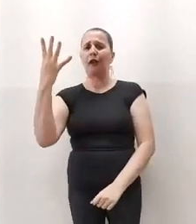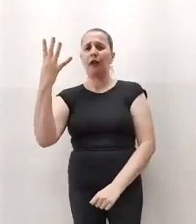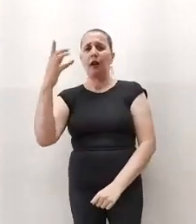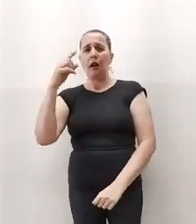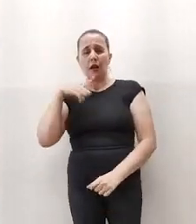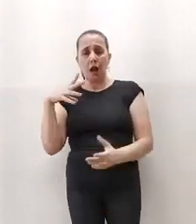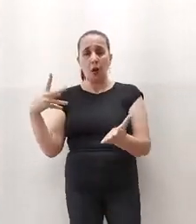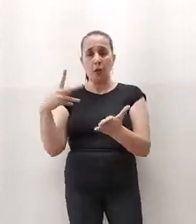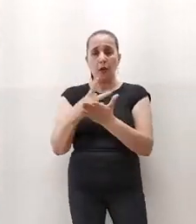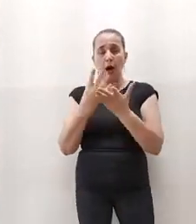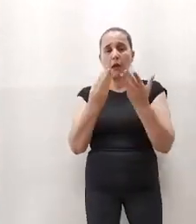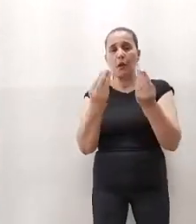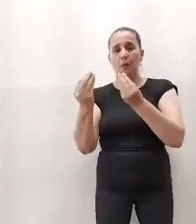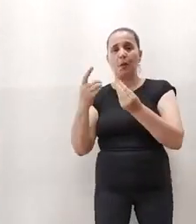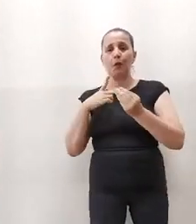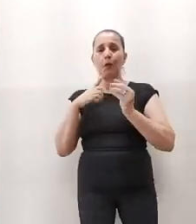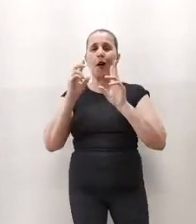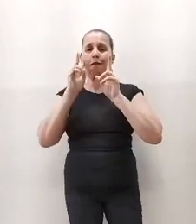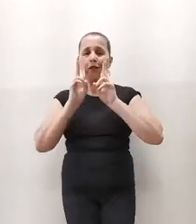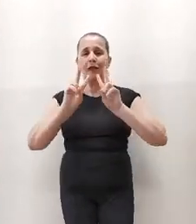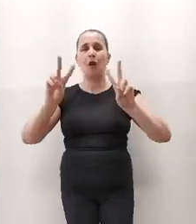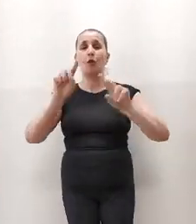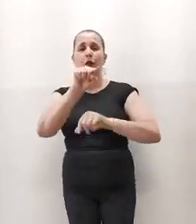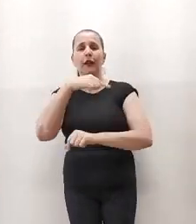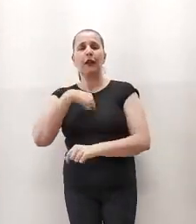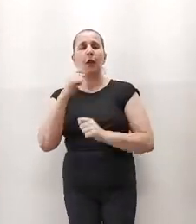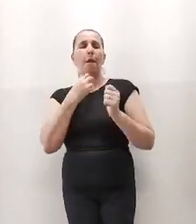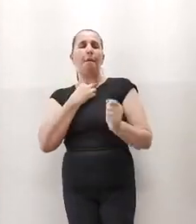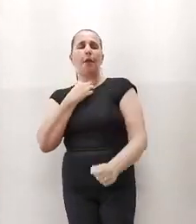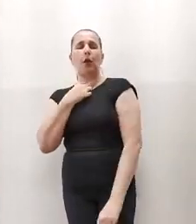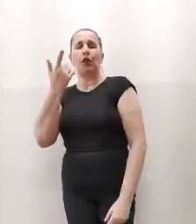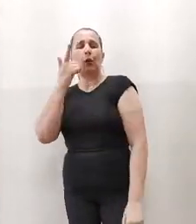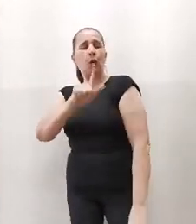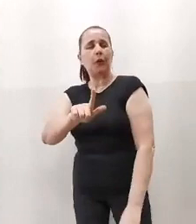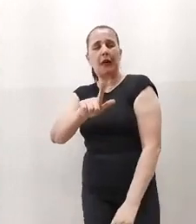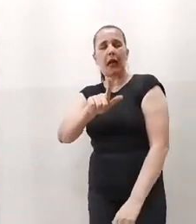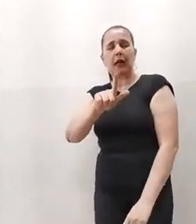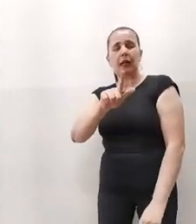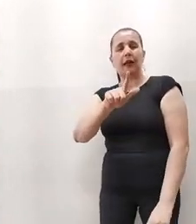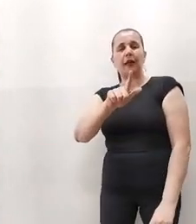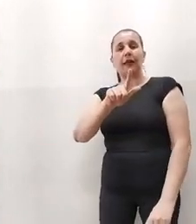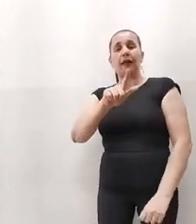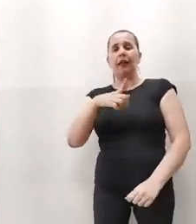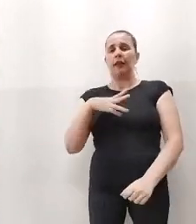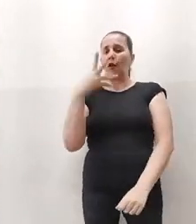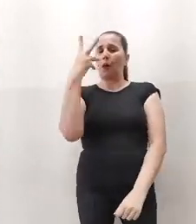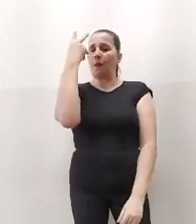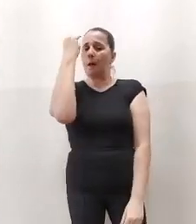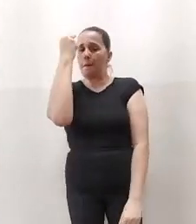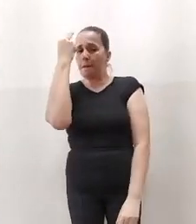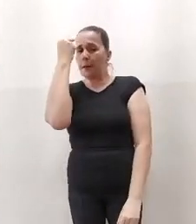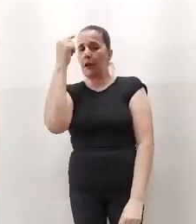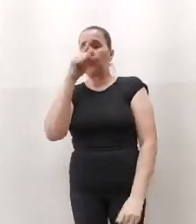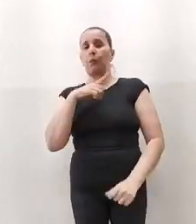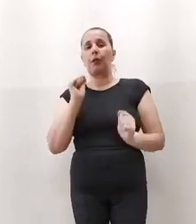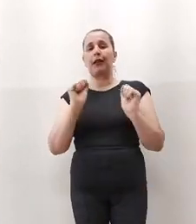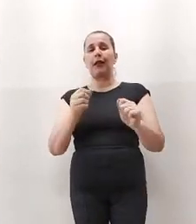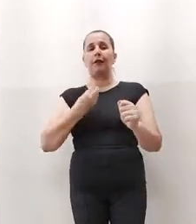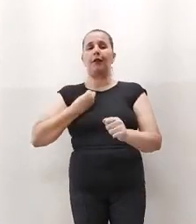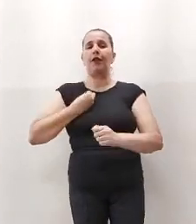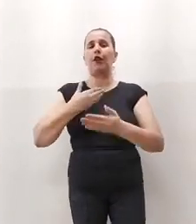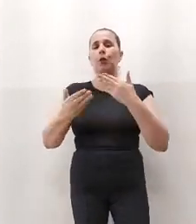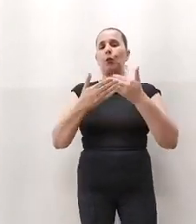parte muito dessa questão de visão. Você não vai conseguir, no sentido natural, poder viver de uma